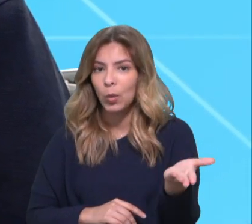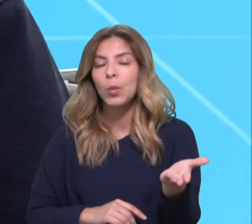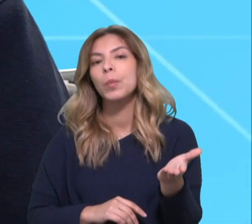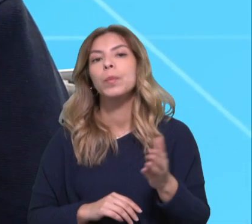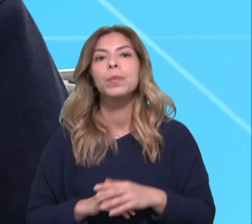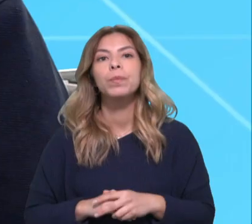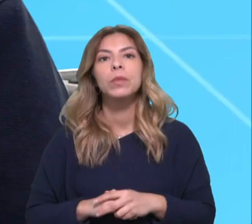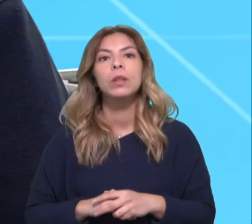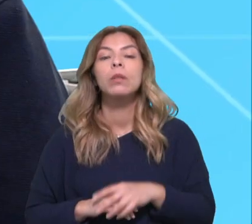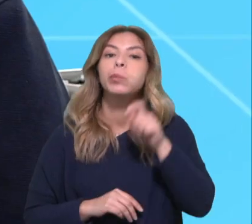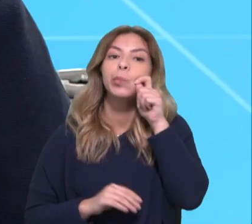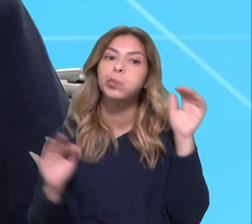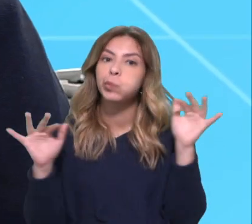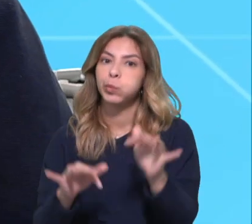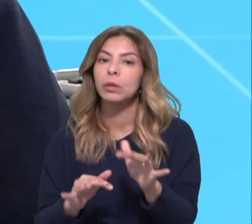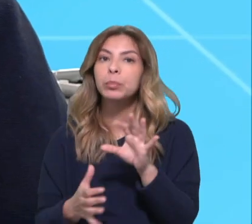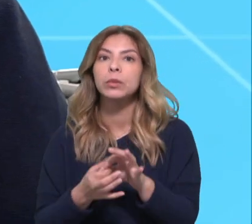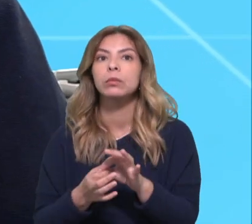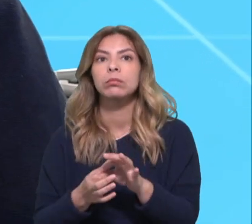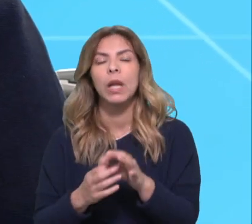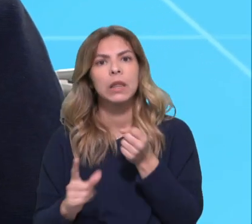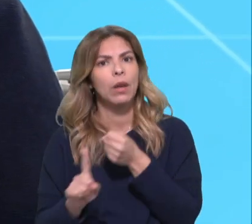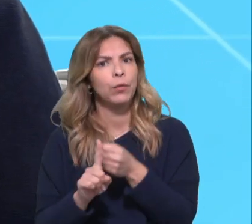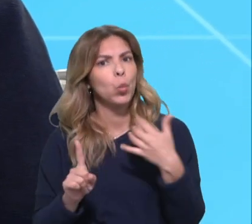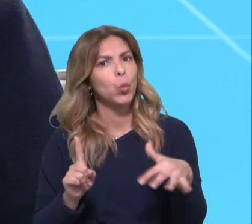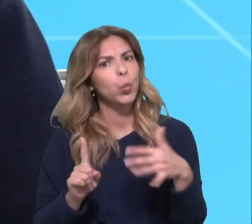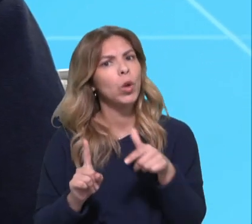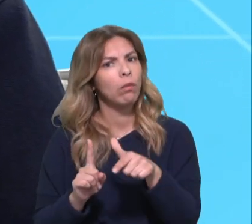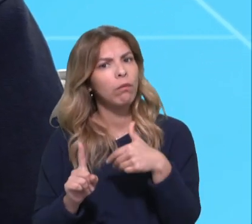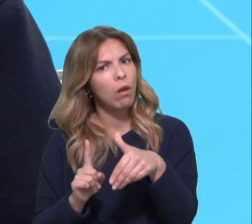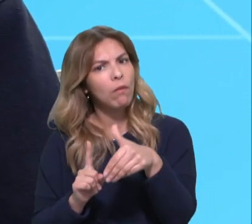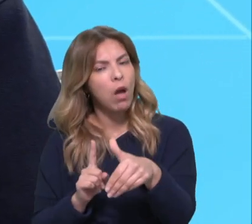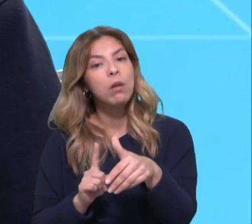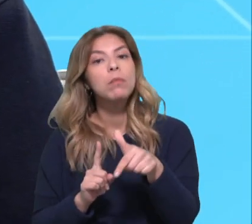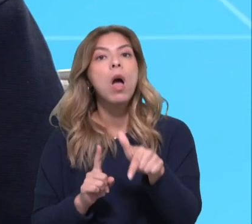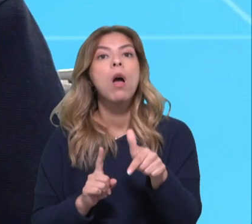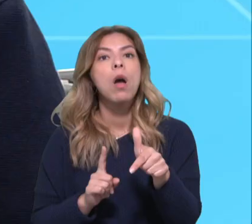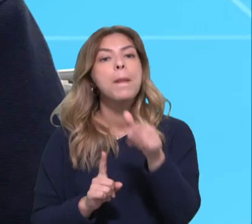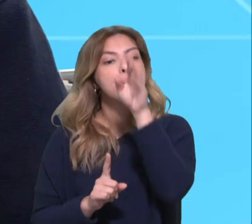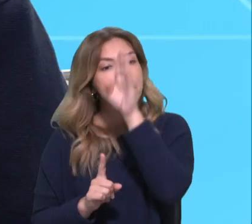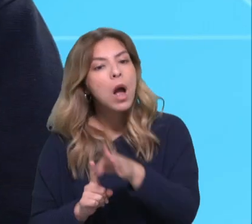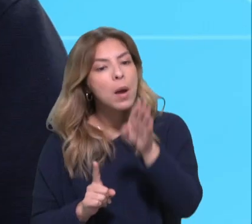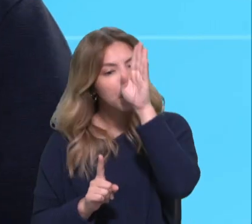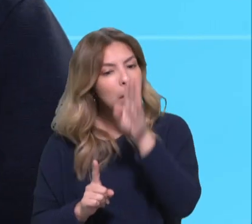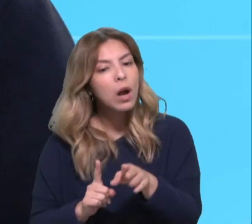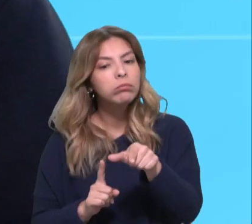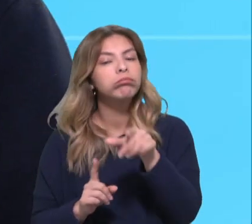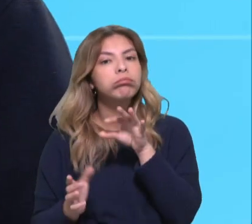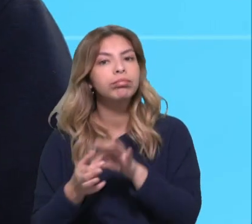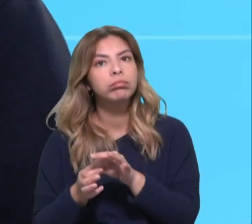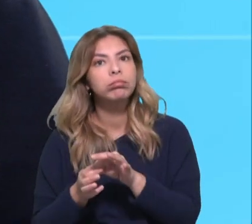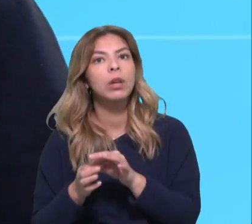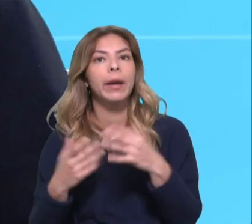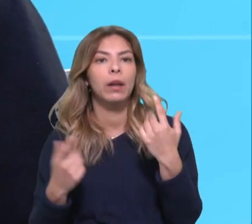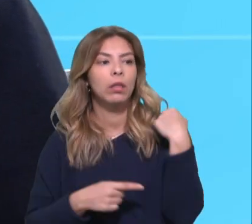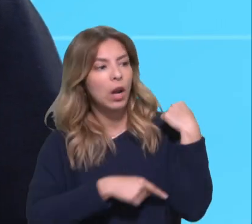a turistificação é de facto um tal desafio. É um desafio que, quando nós fazemos a prática religiosa, no fundo,